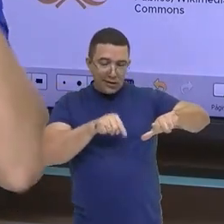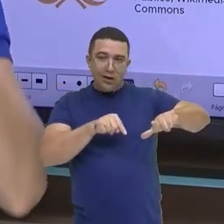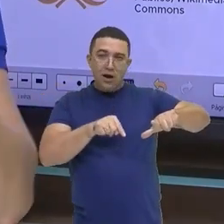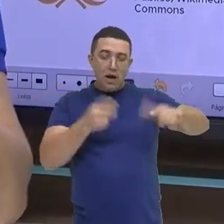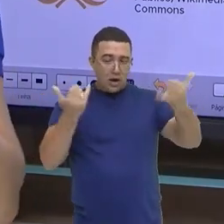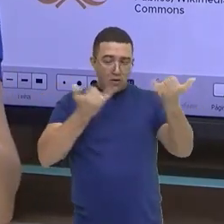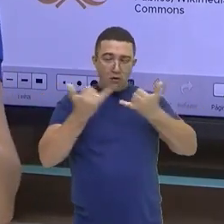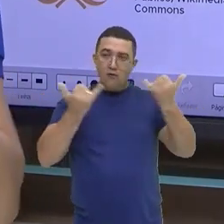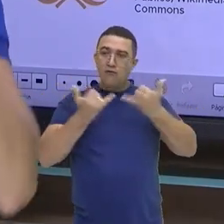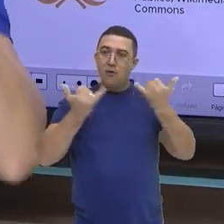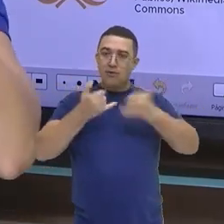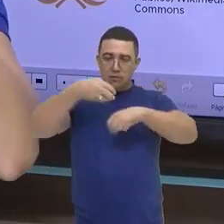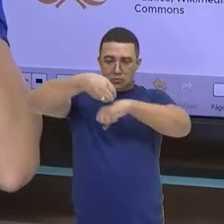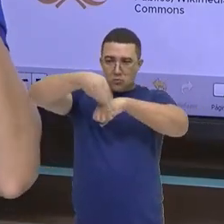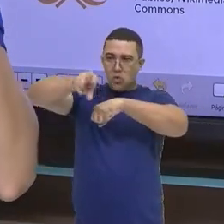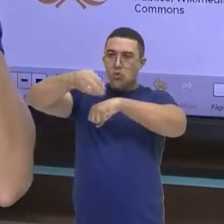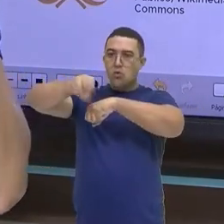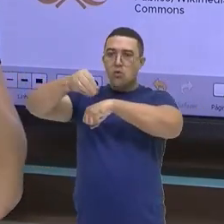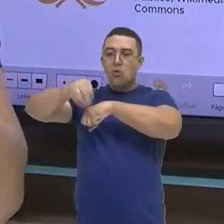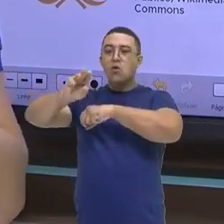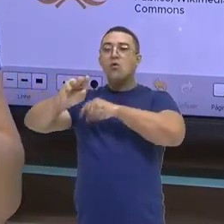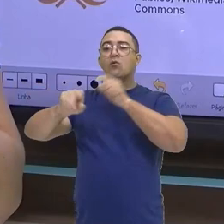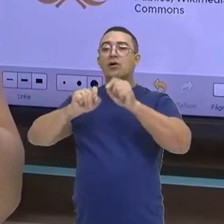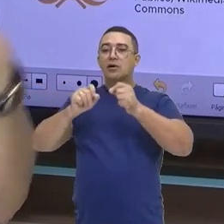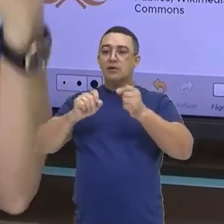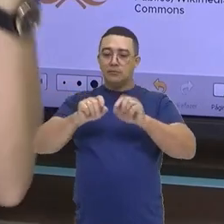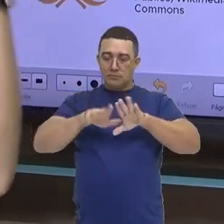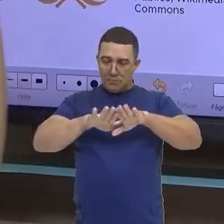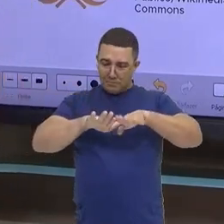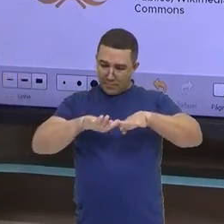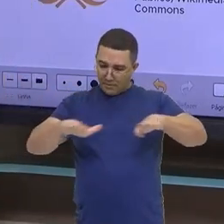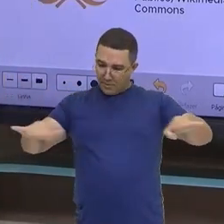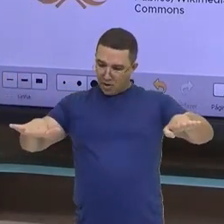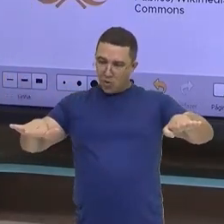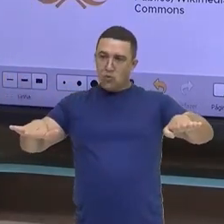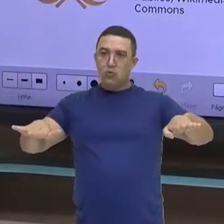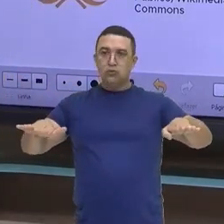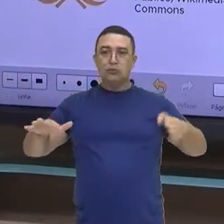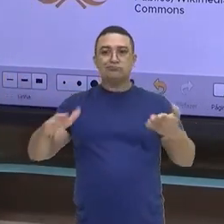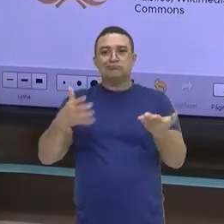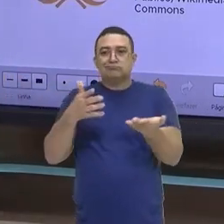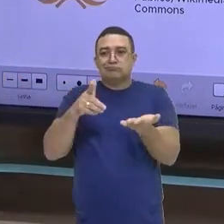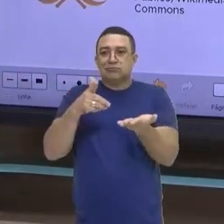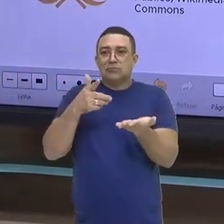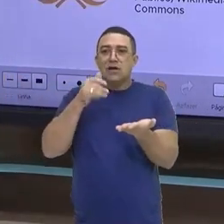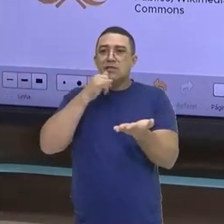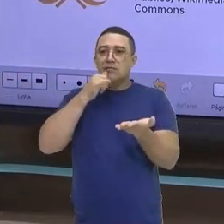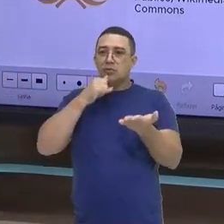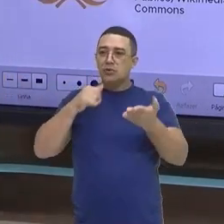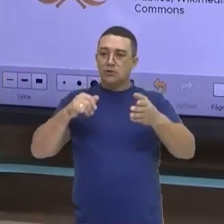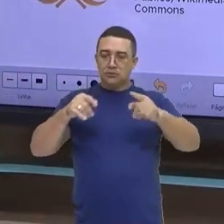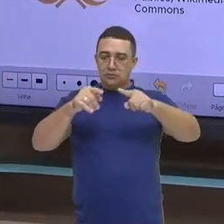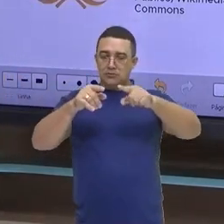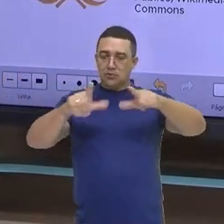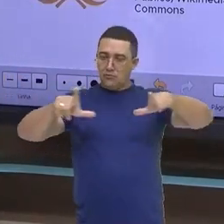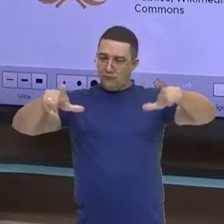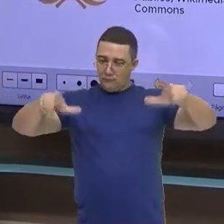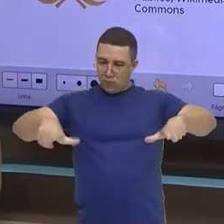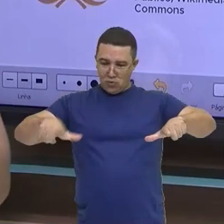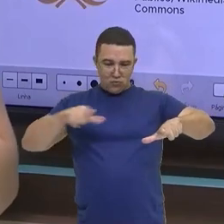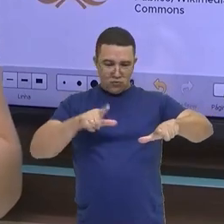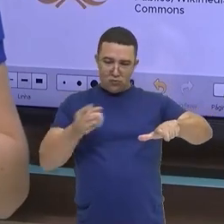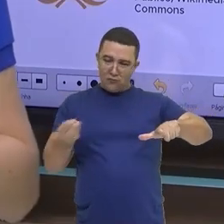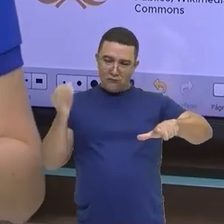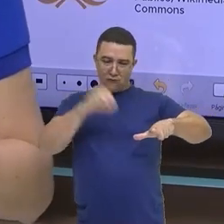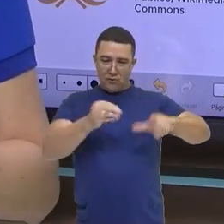passando essas informações por uma área plana, né? No caso aqui que eu coloquei para vocês, essas informações.